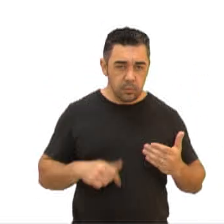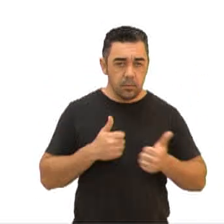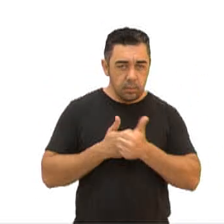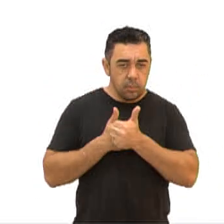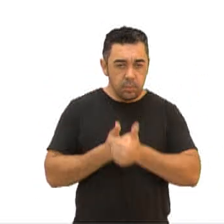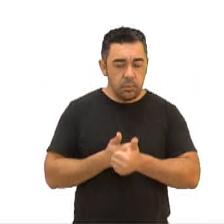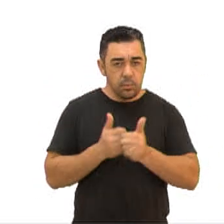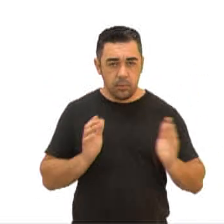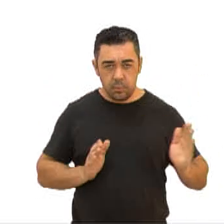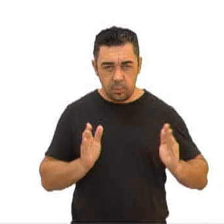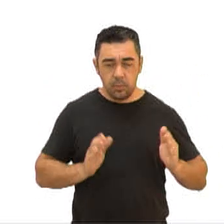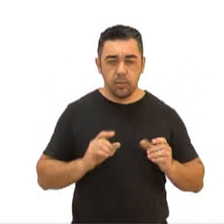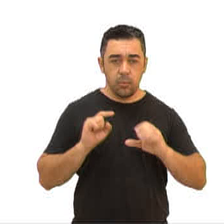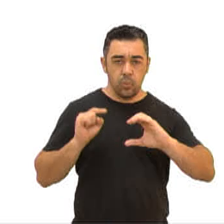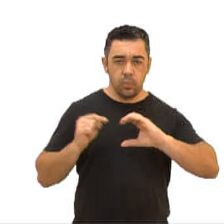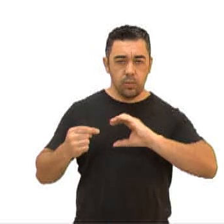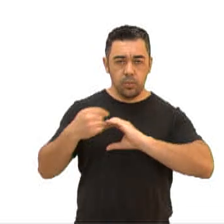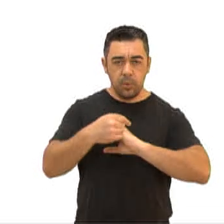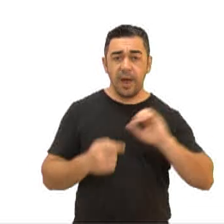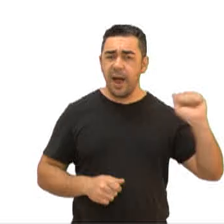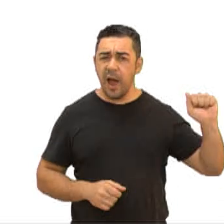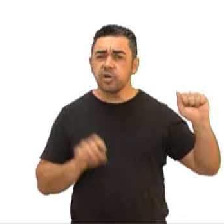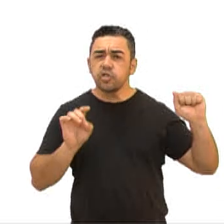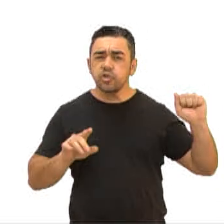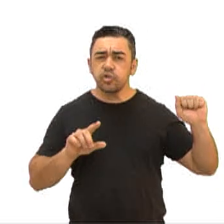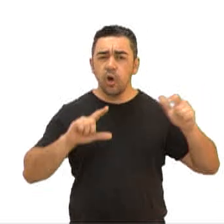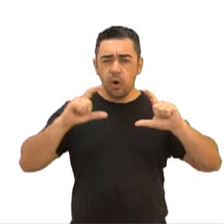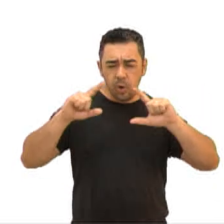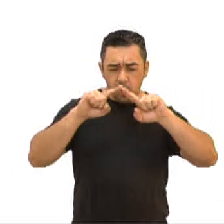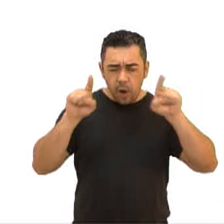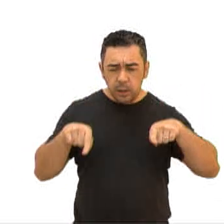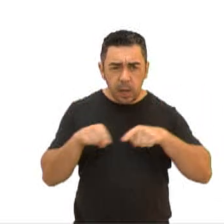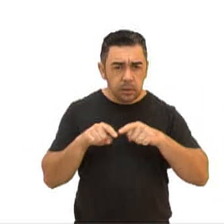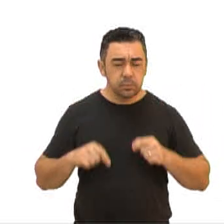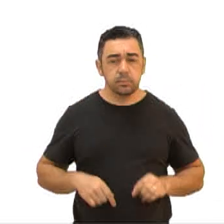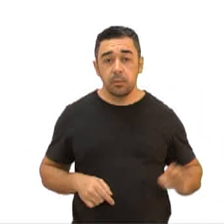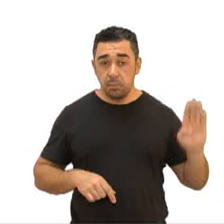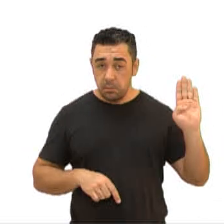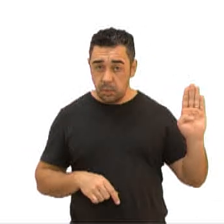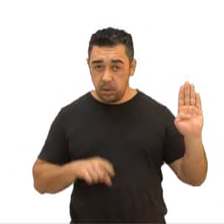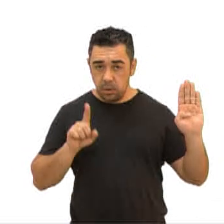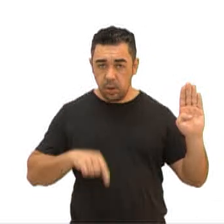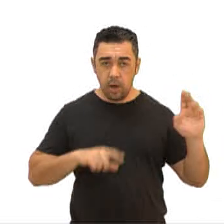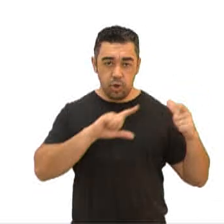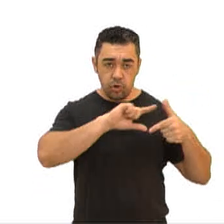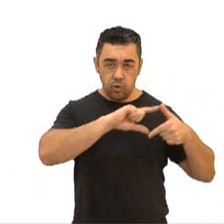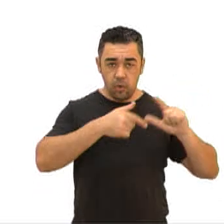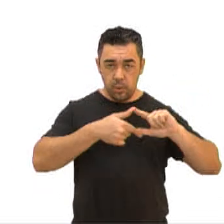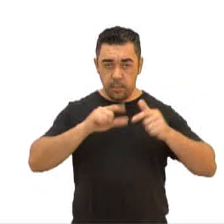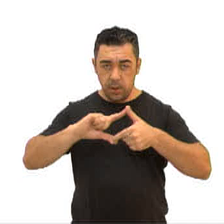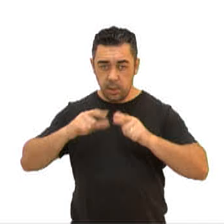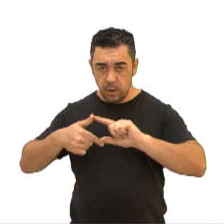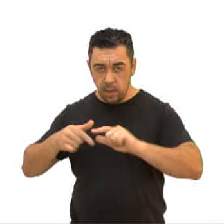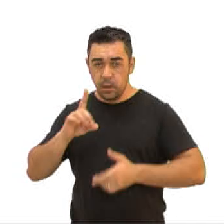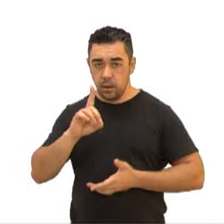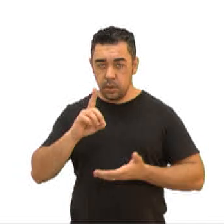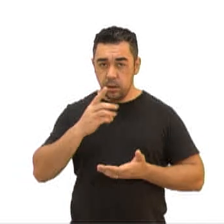A, representavam apenas cubos. Alternativa B, geométrica com efeitos tridimensionais.